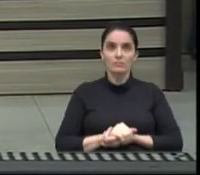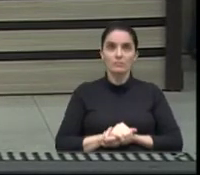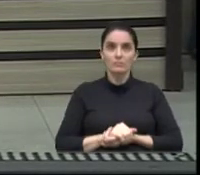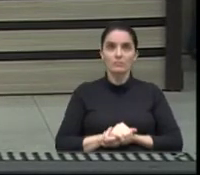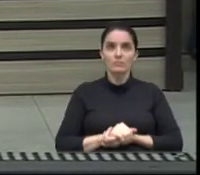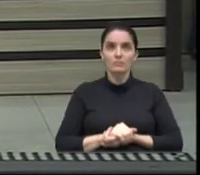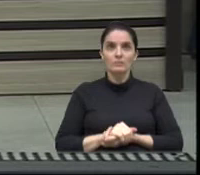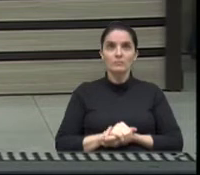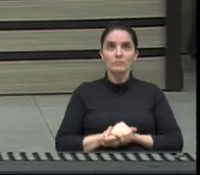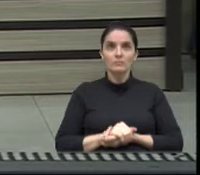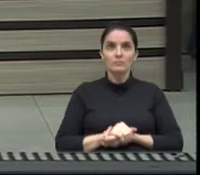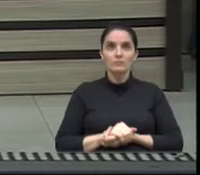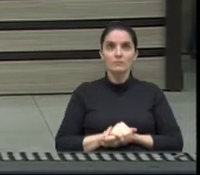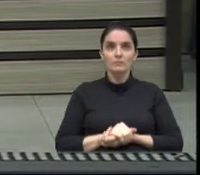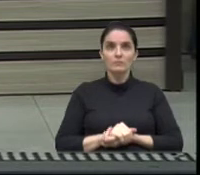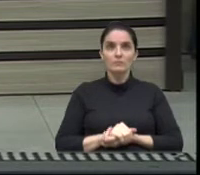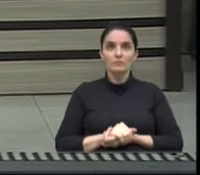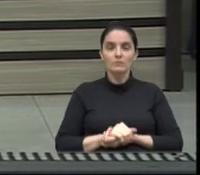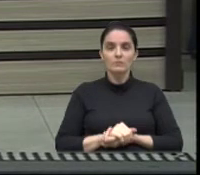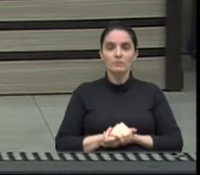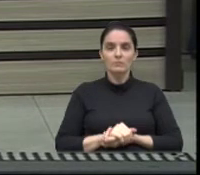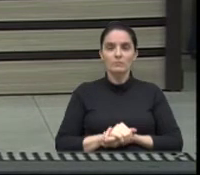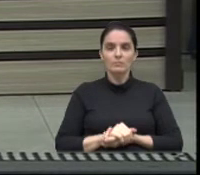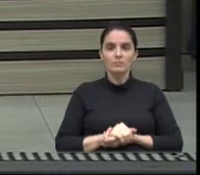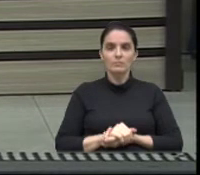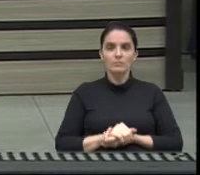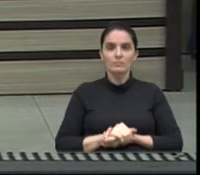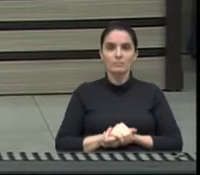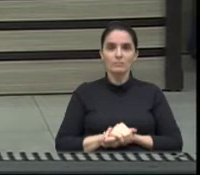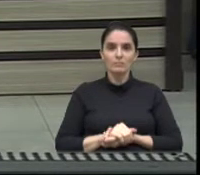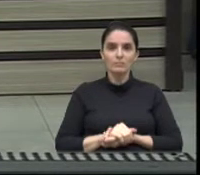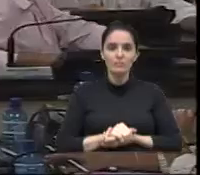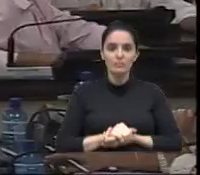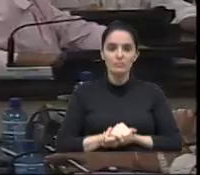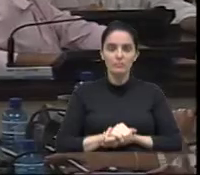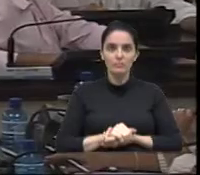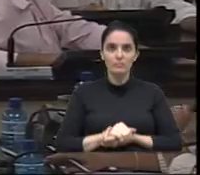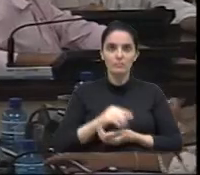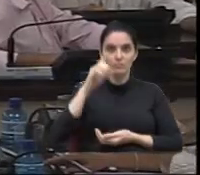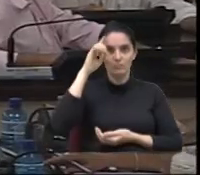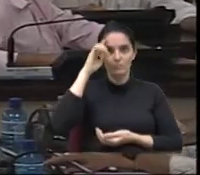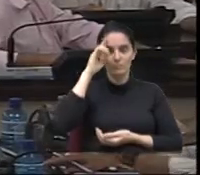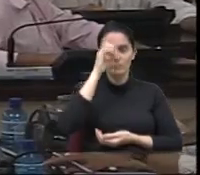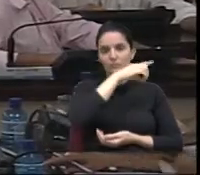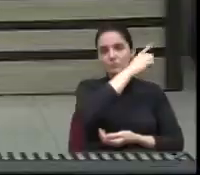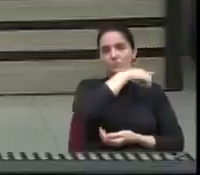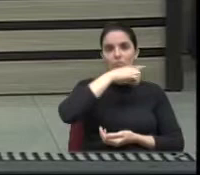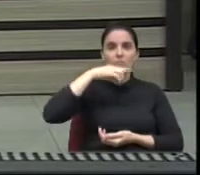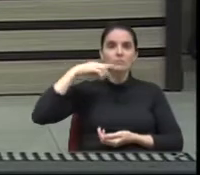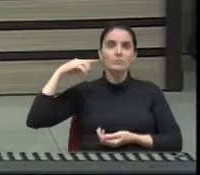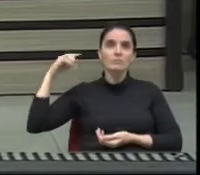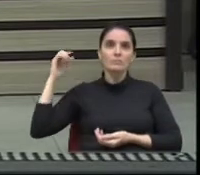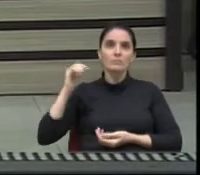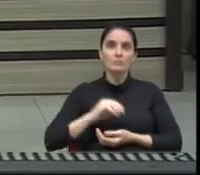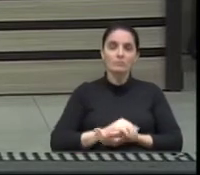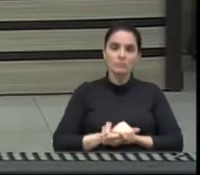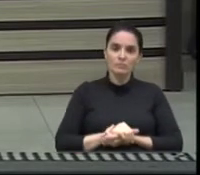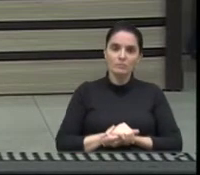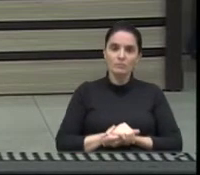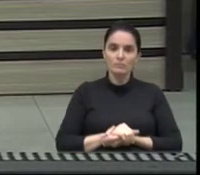para a ordem. Ordem do dia, Constância Félix. Quem mais? Doutora Mayra. Doutora Mayra,